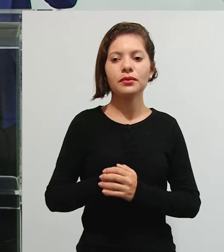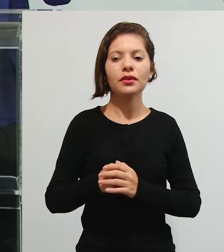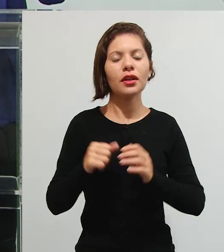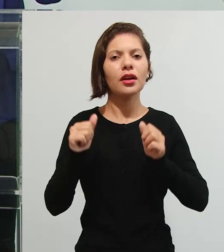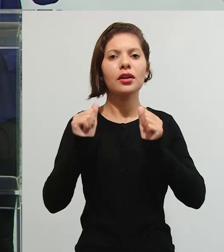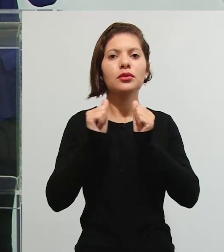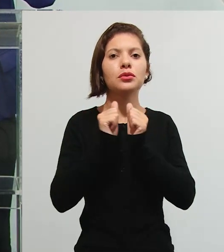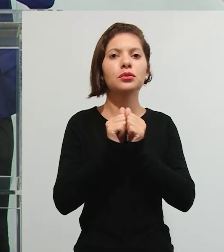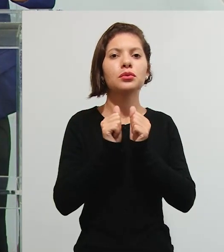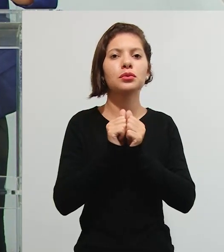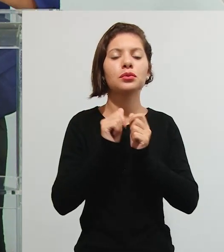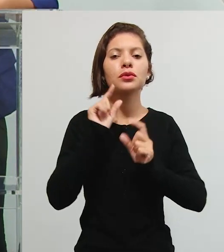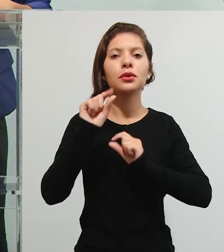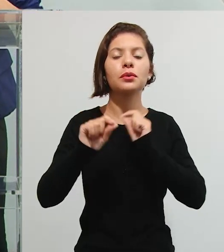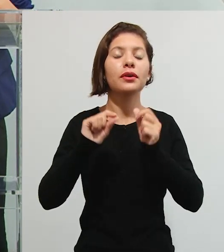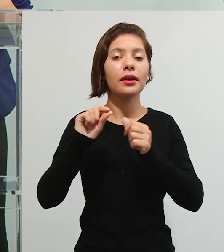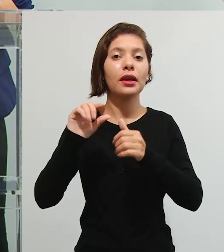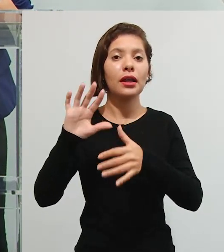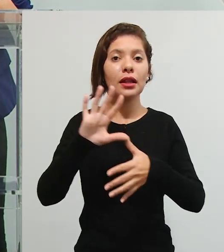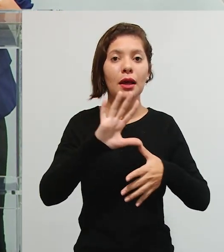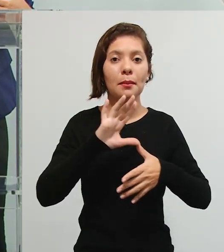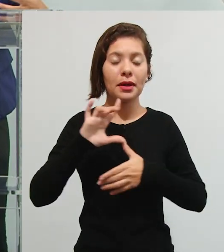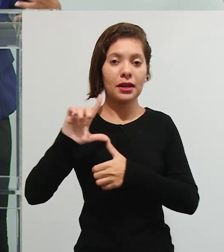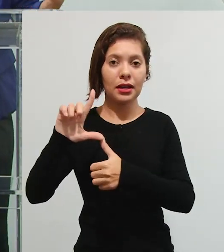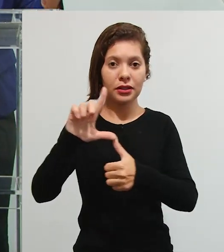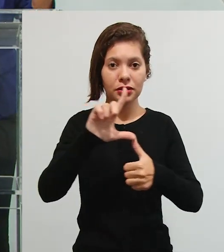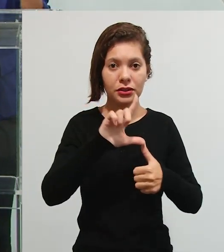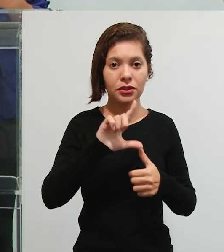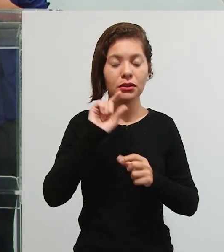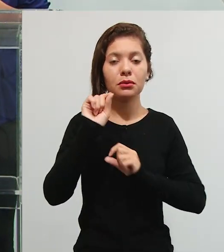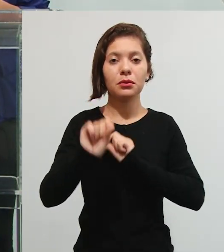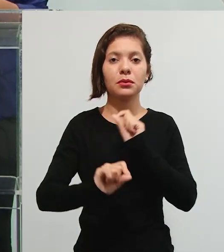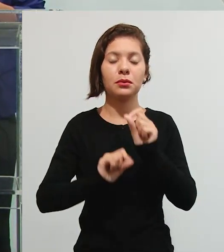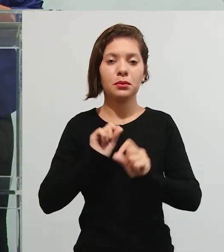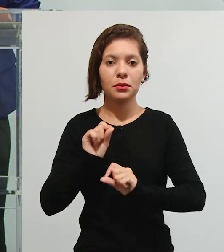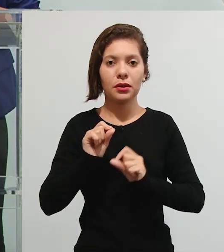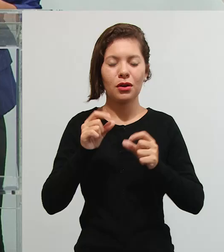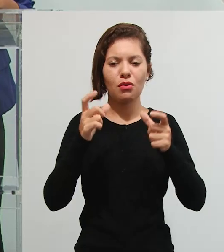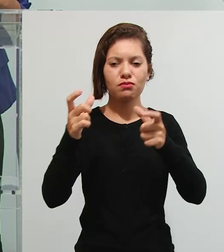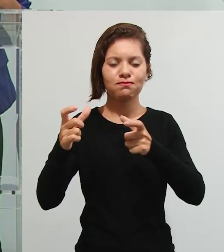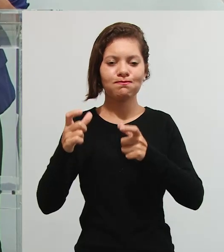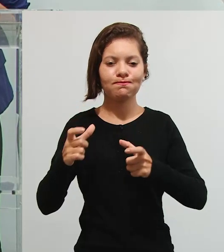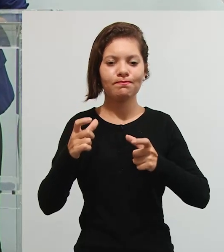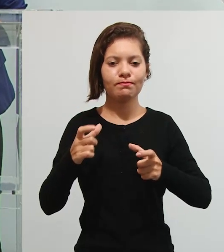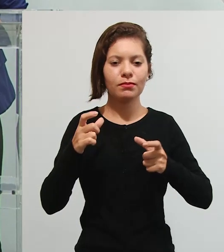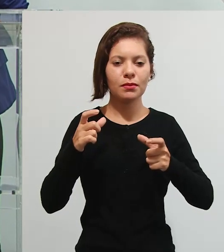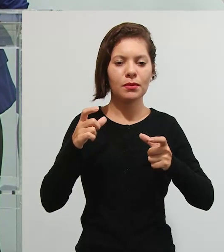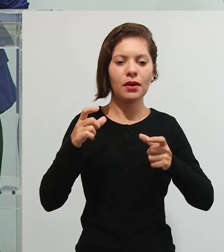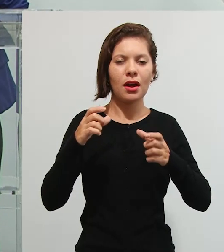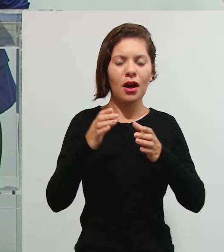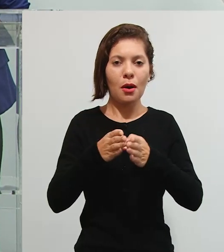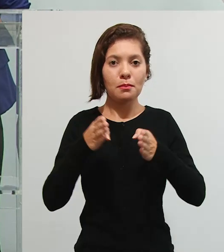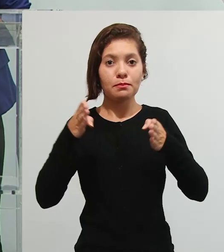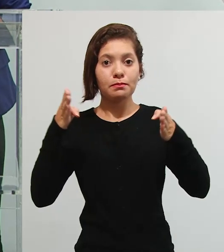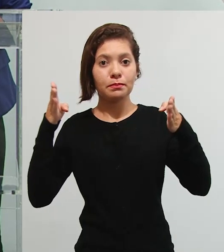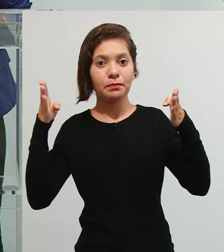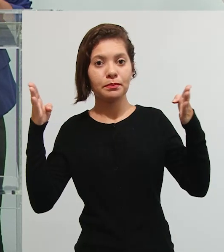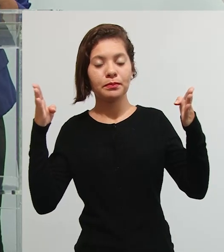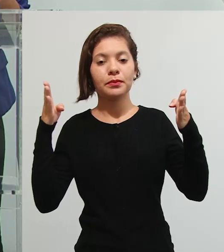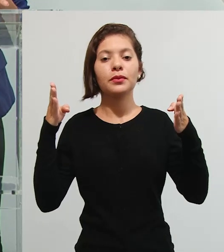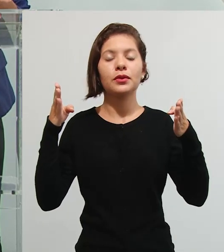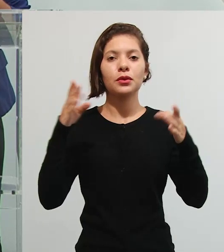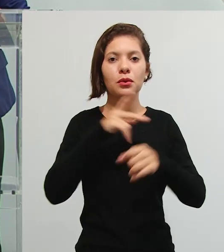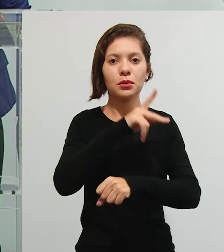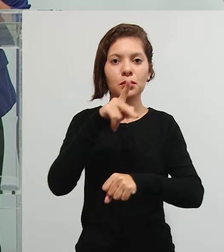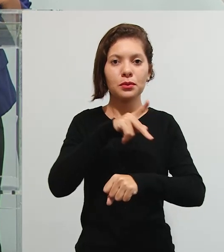traz então para a América Latina um cenário de expansão do neoliberalismo nos países que